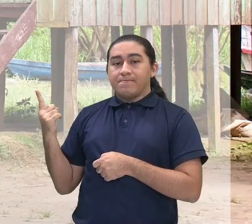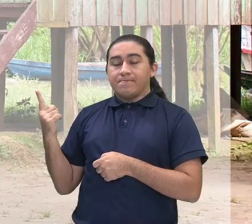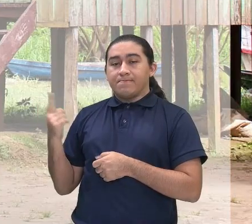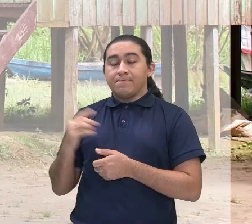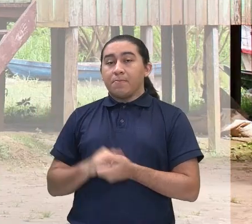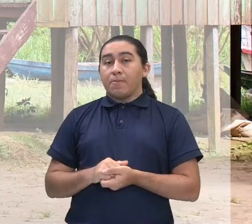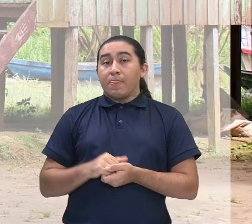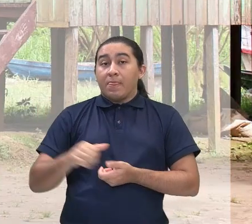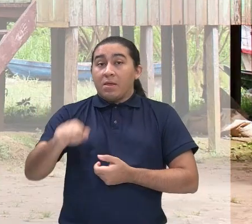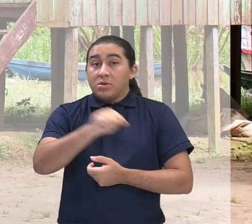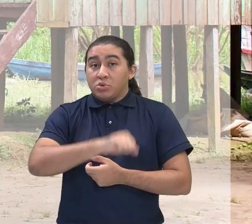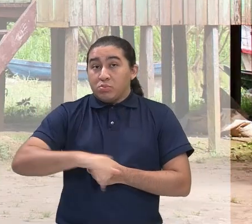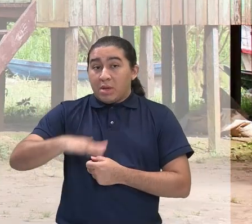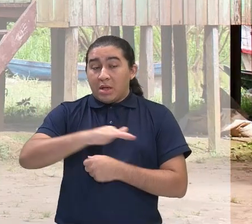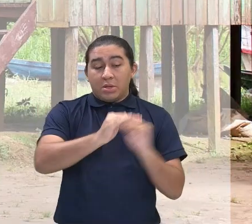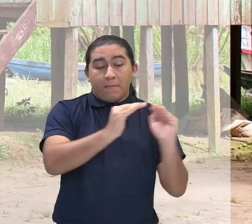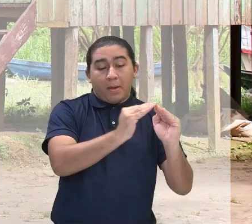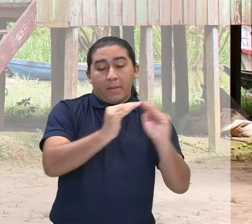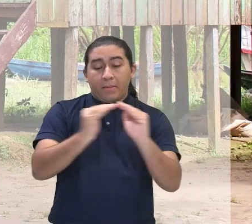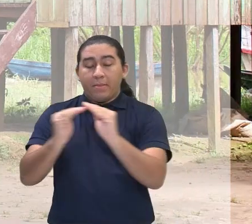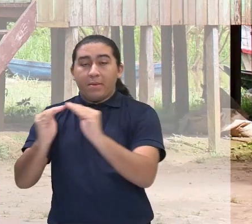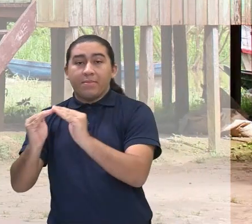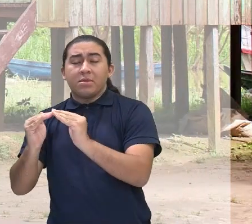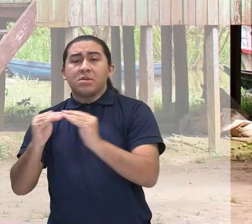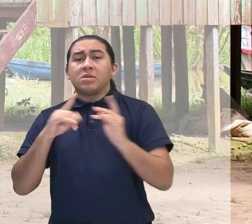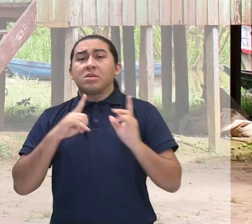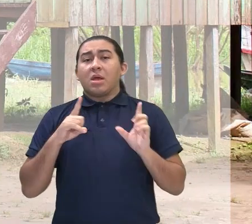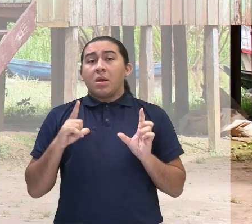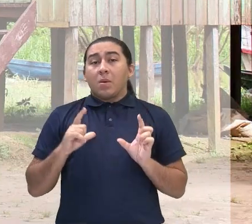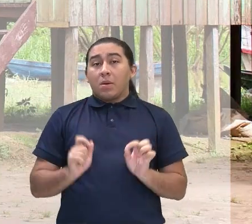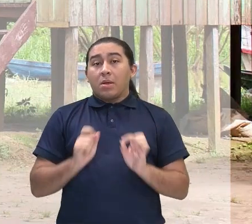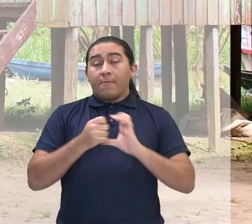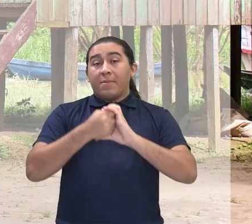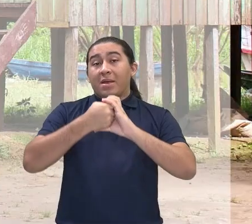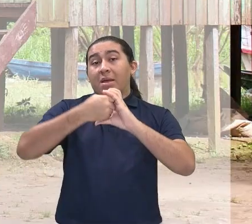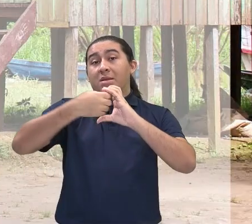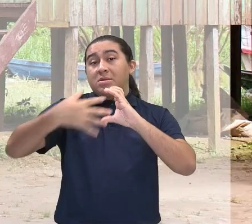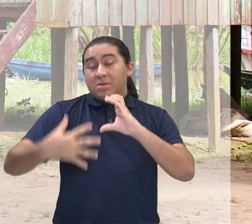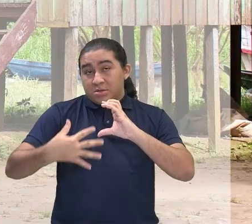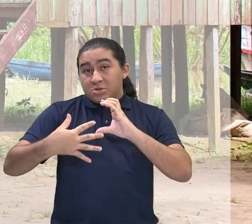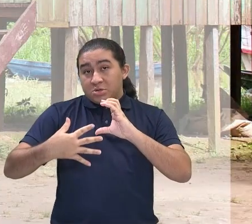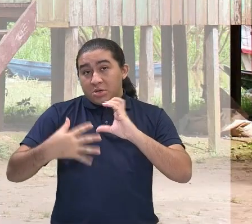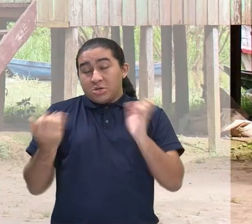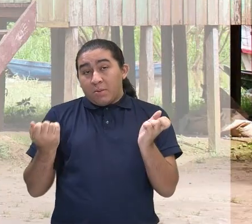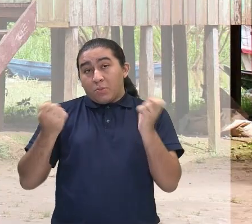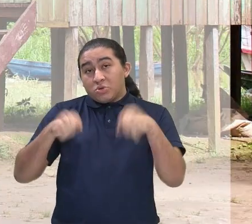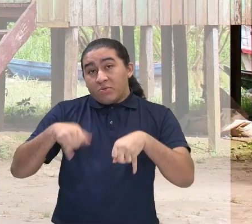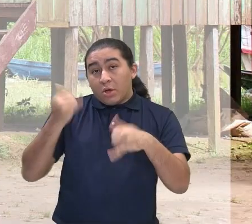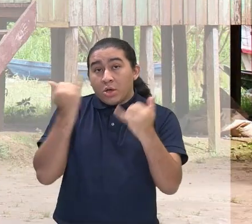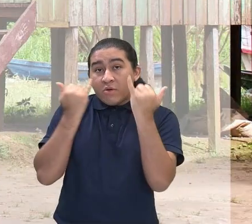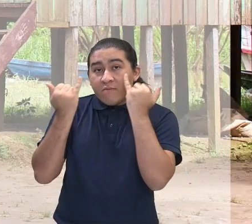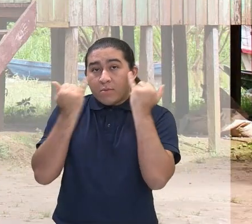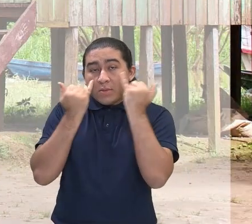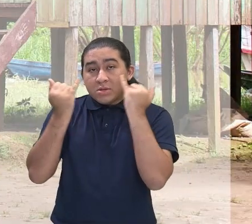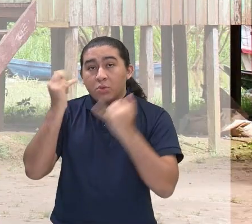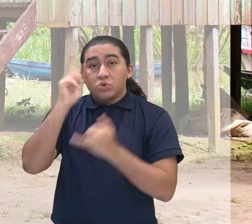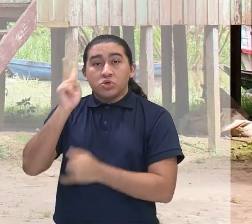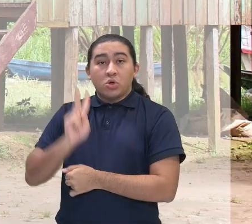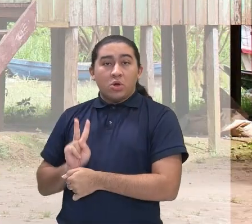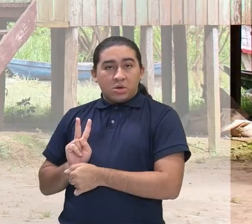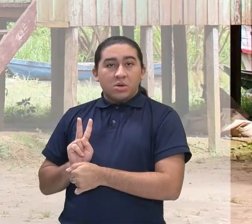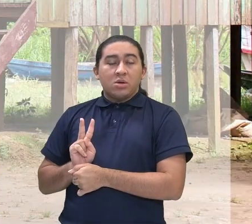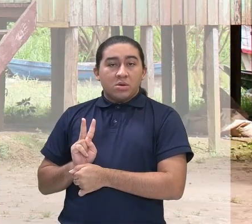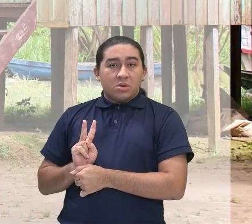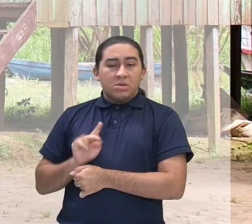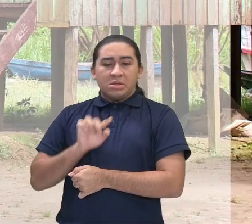Esse cenário apresenta elementos de fontes históricas de fontes históricas